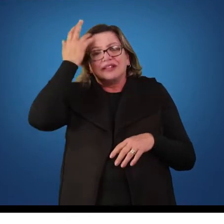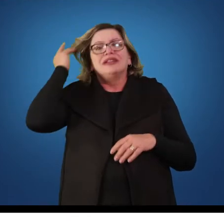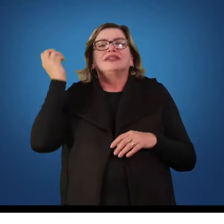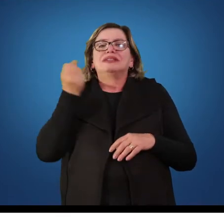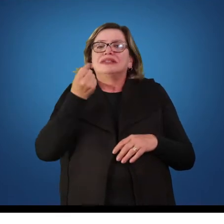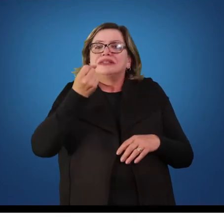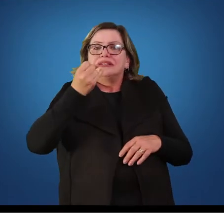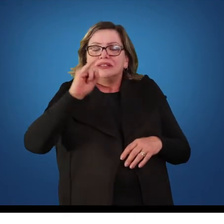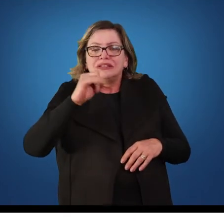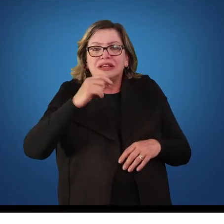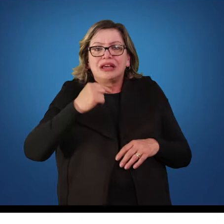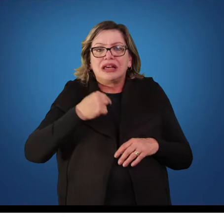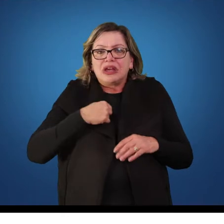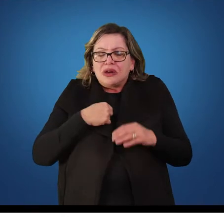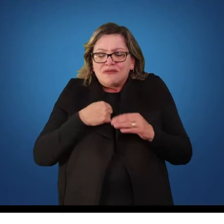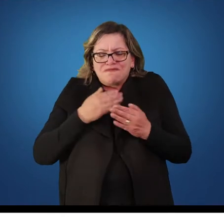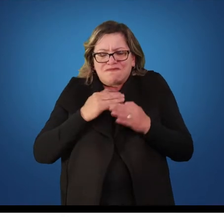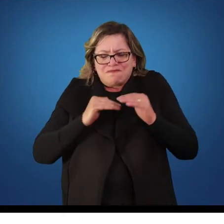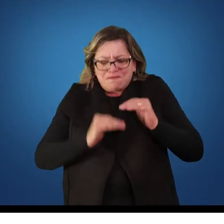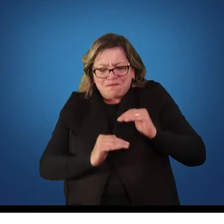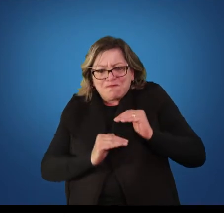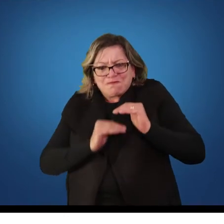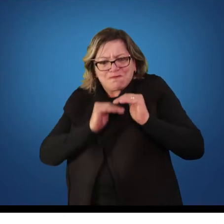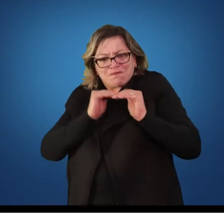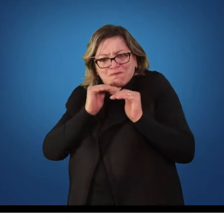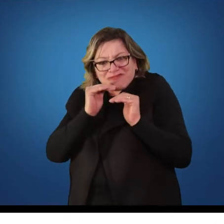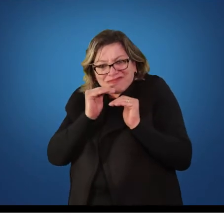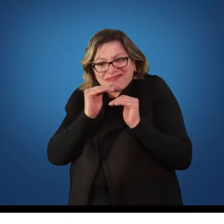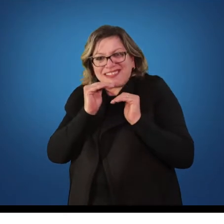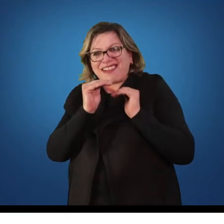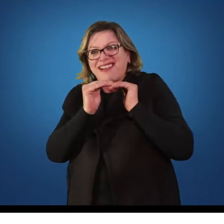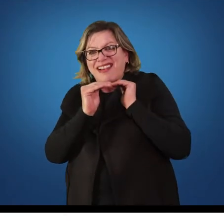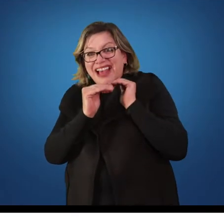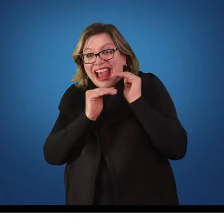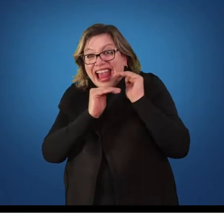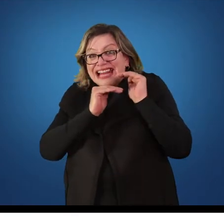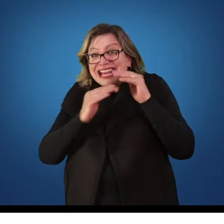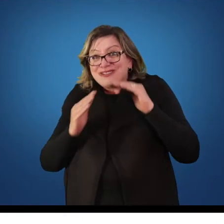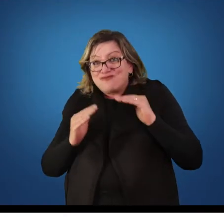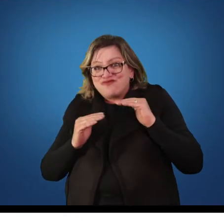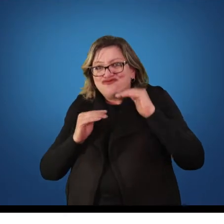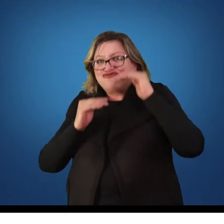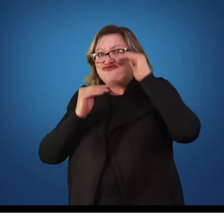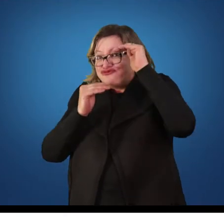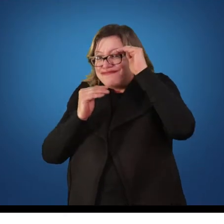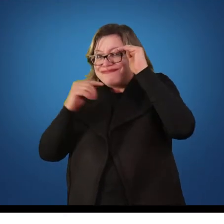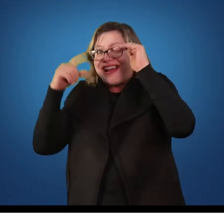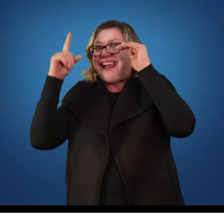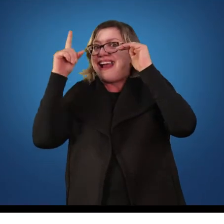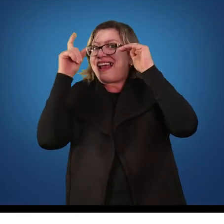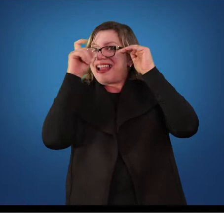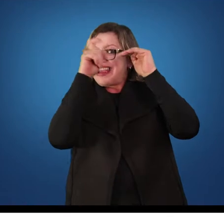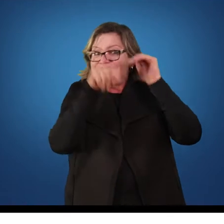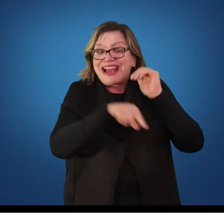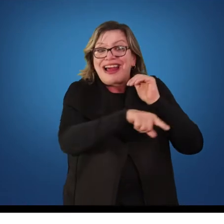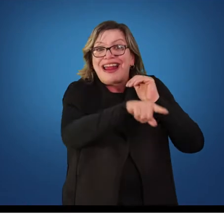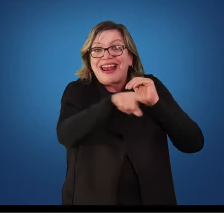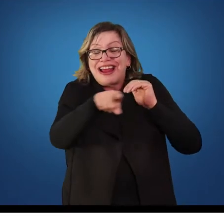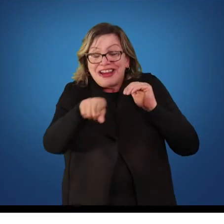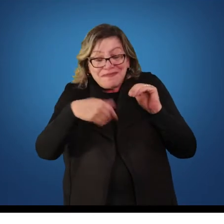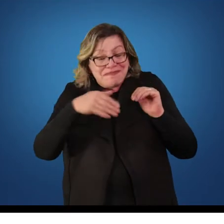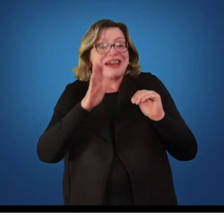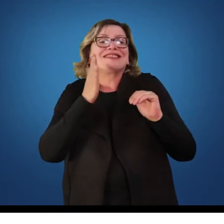se eu ir passo a passo até chegar à complexidade ela estará mais